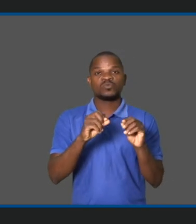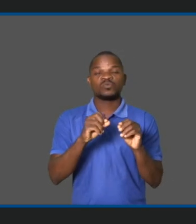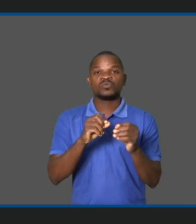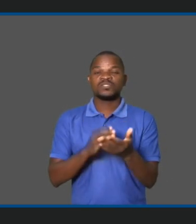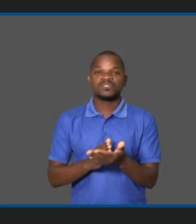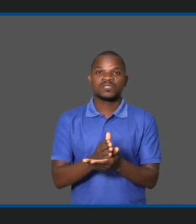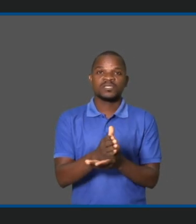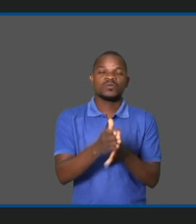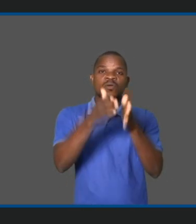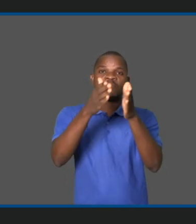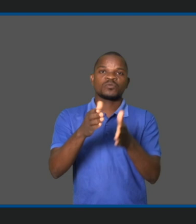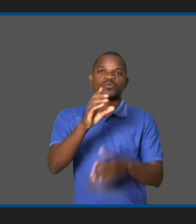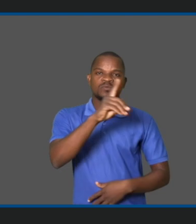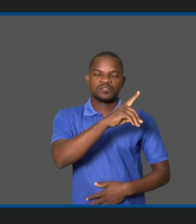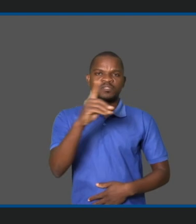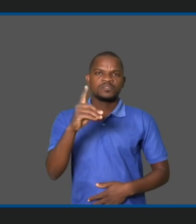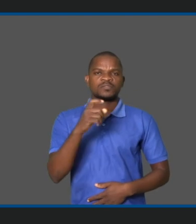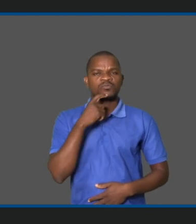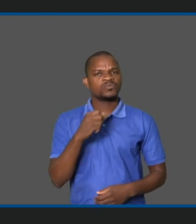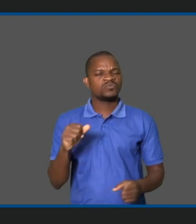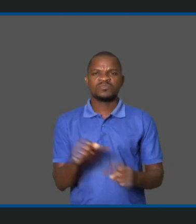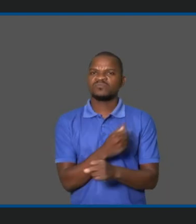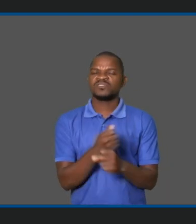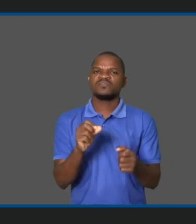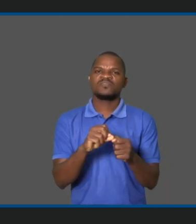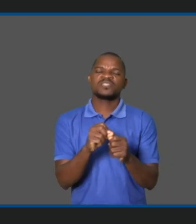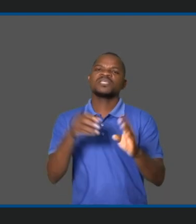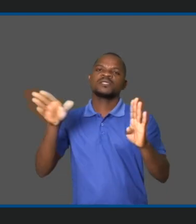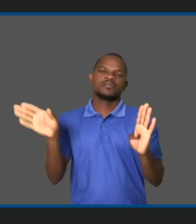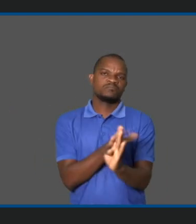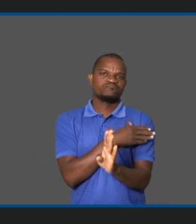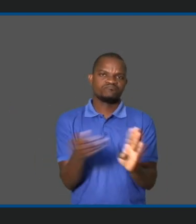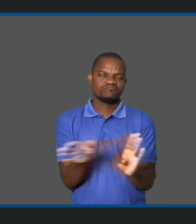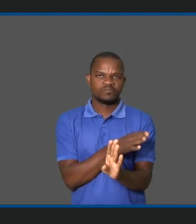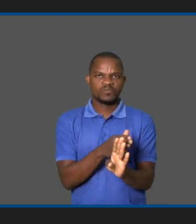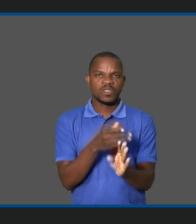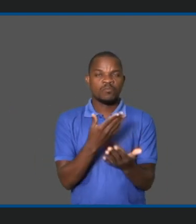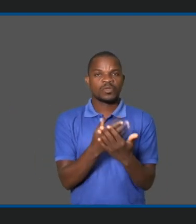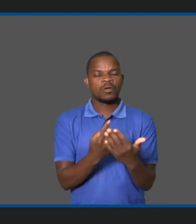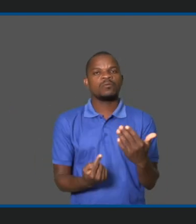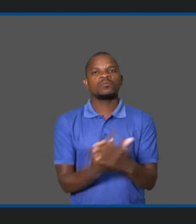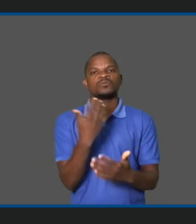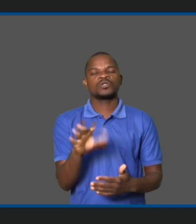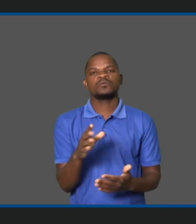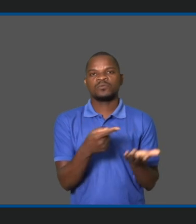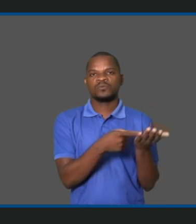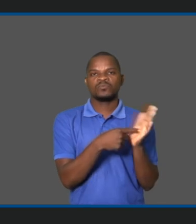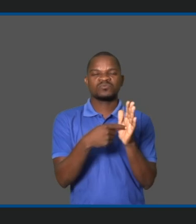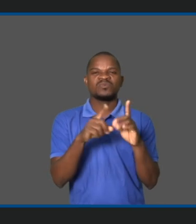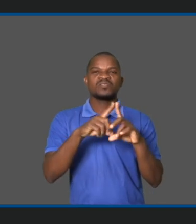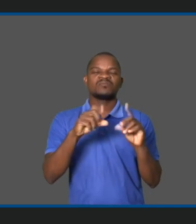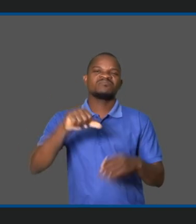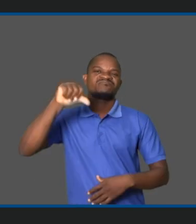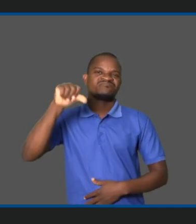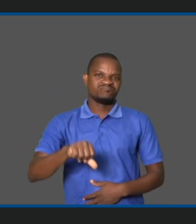tratamento degradante. uma agressão física que mostra um tratamento degradante de um agente da Polícia da República de